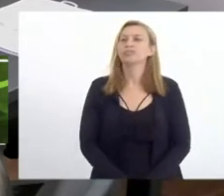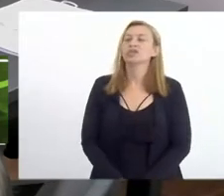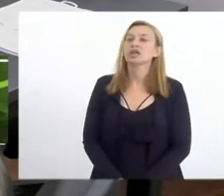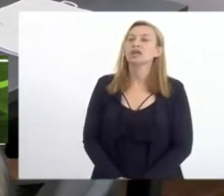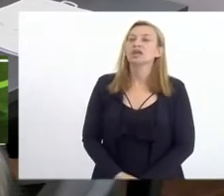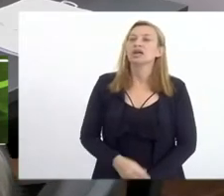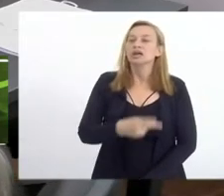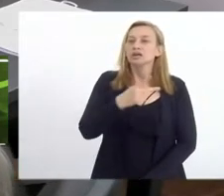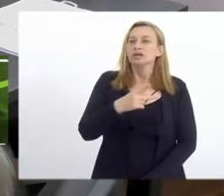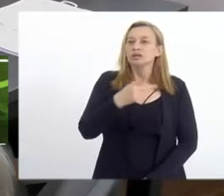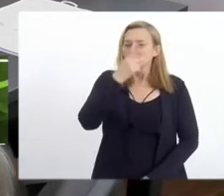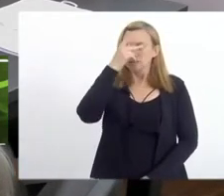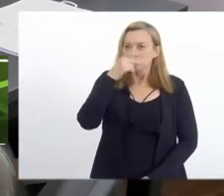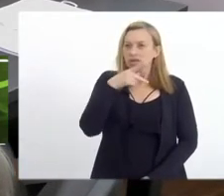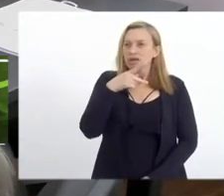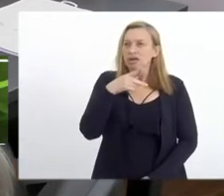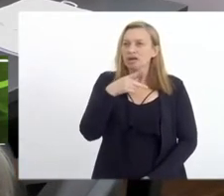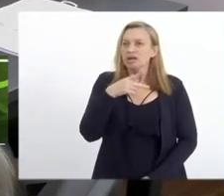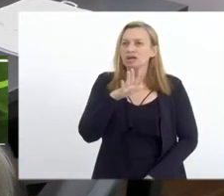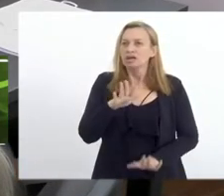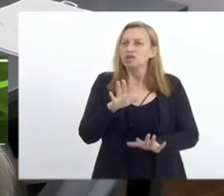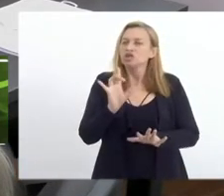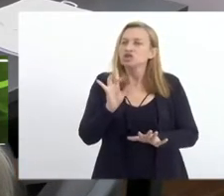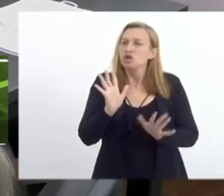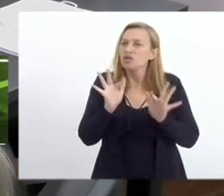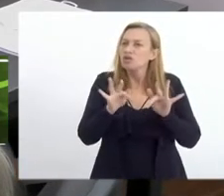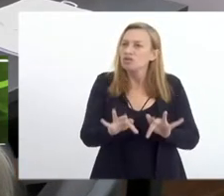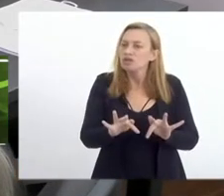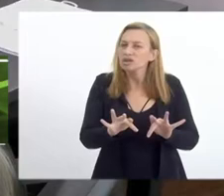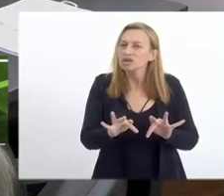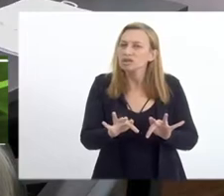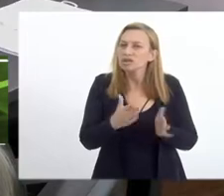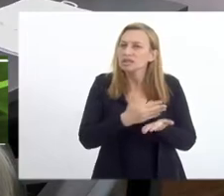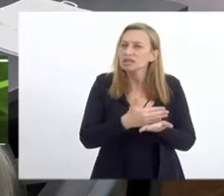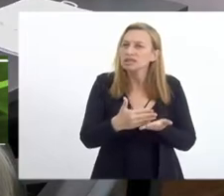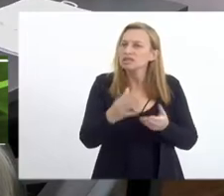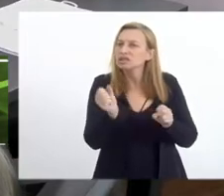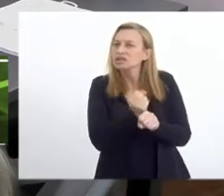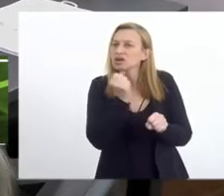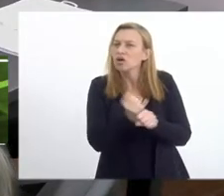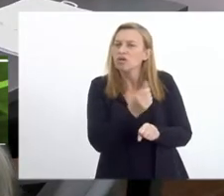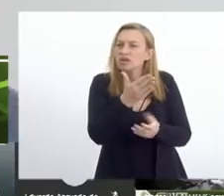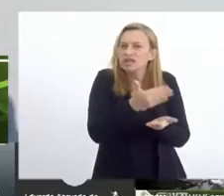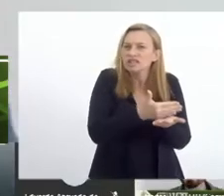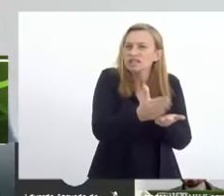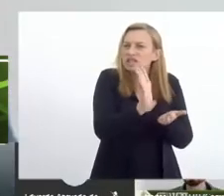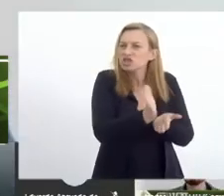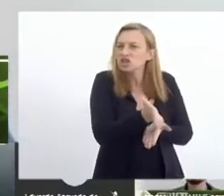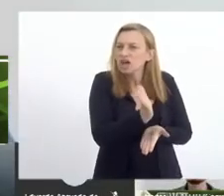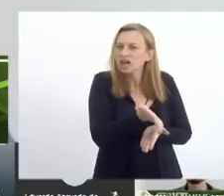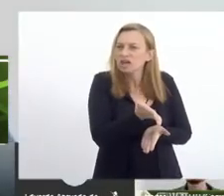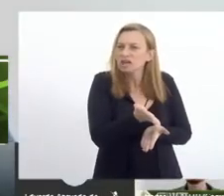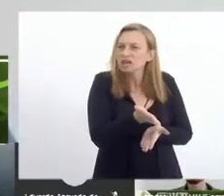Alguém que está assistindo? Oi? Só complementando, o início dessa obra vai iniciar agora, já no primeiro